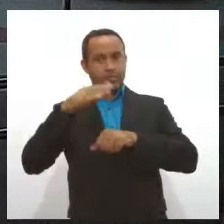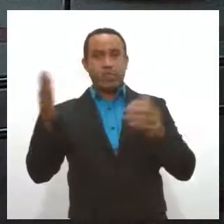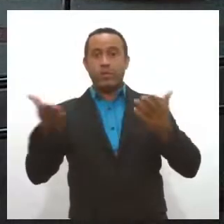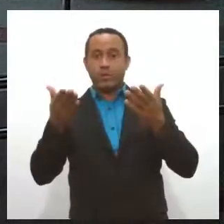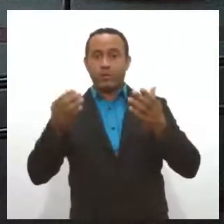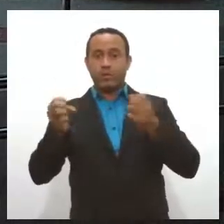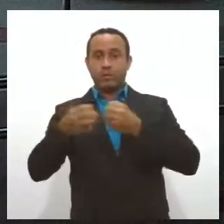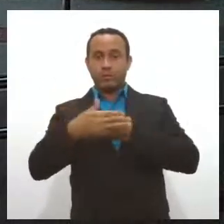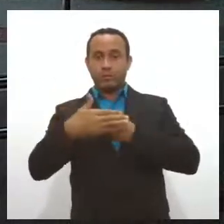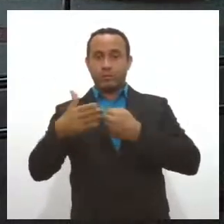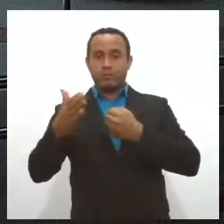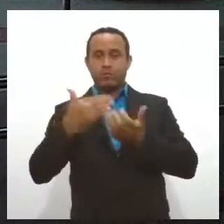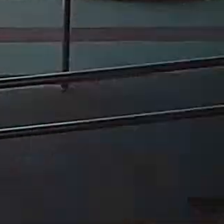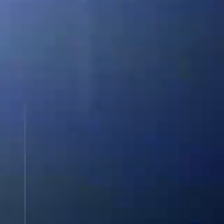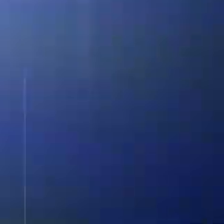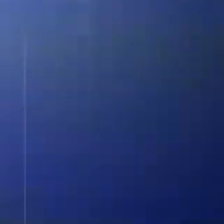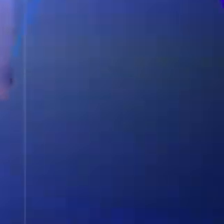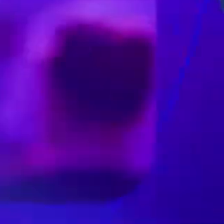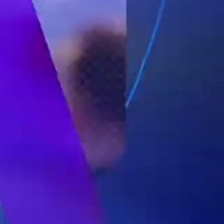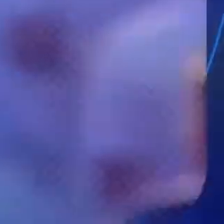Alésio Notícias está no ar.